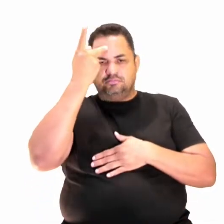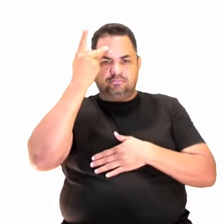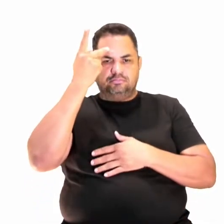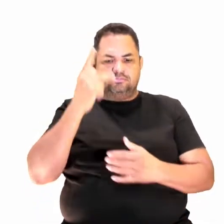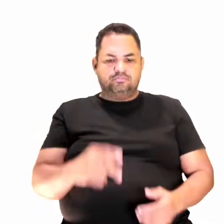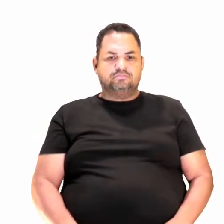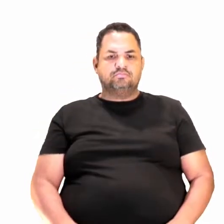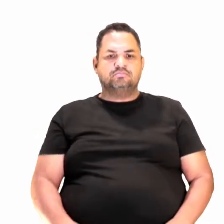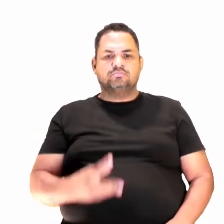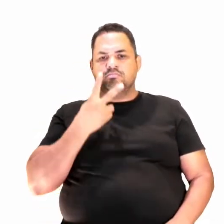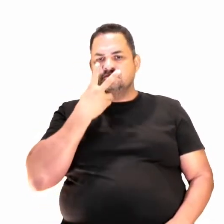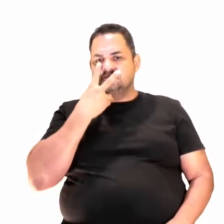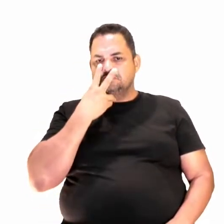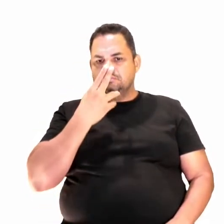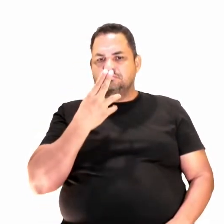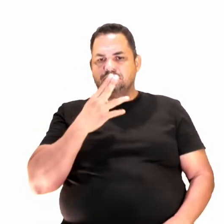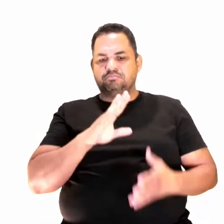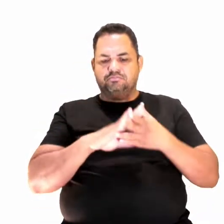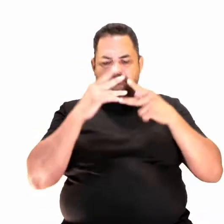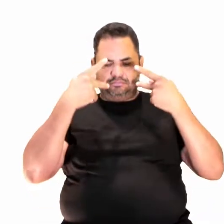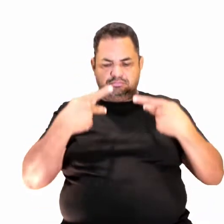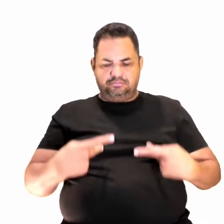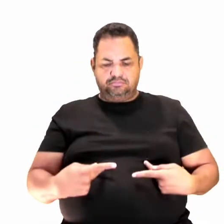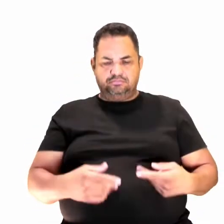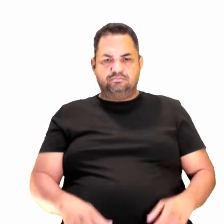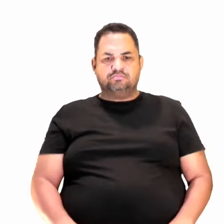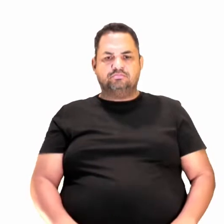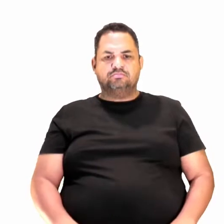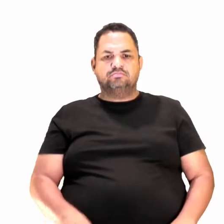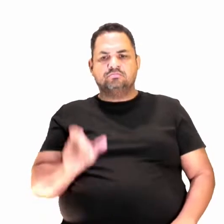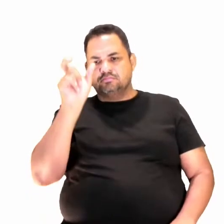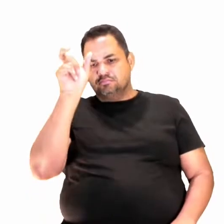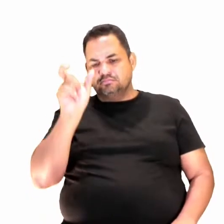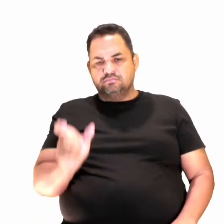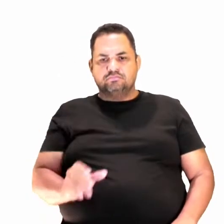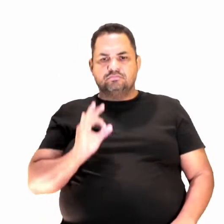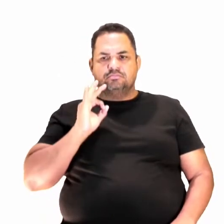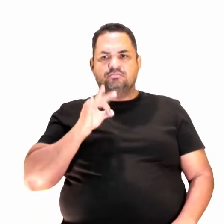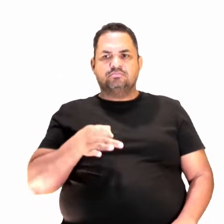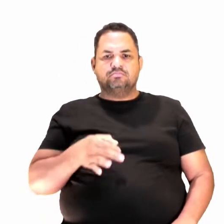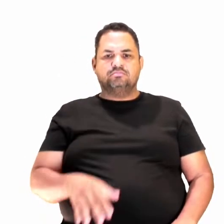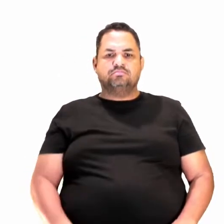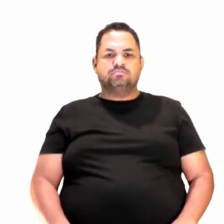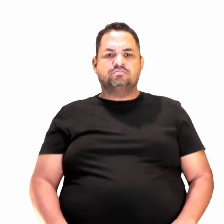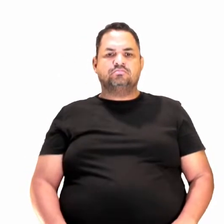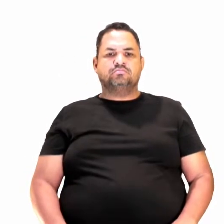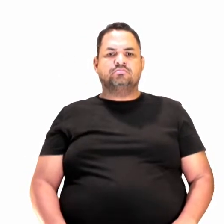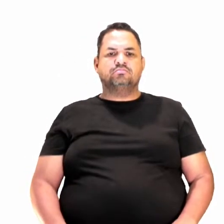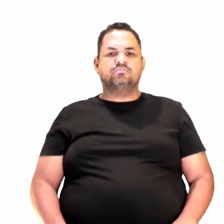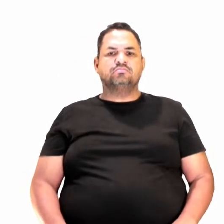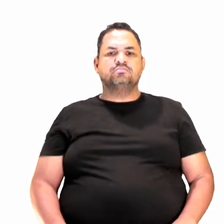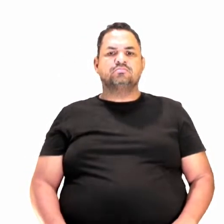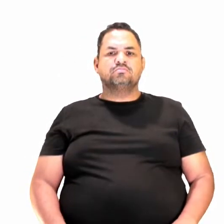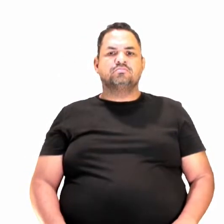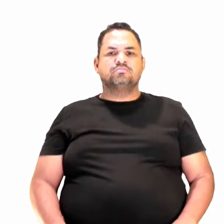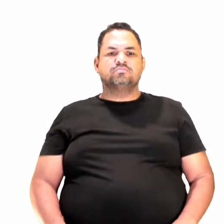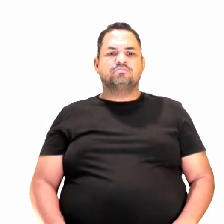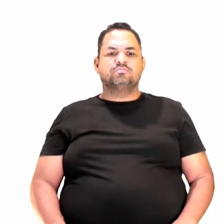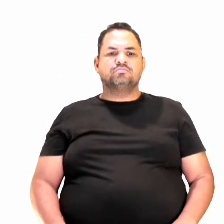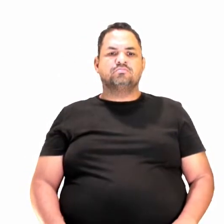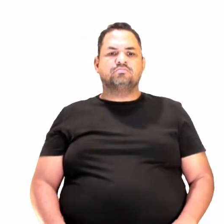tem algum irmãos ou irmãs? Yes, I do. Olha aí a estrutura do short answers que a